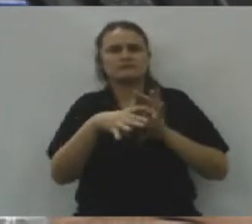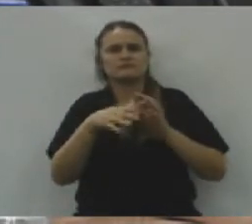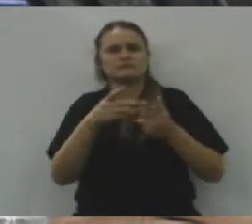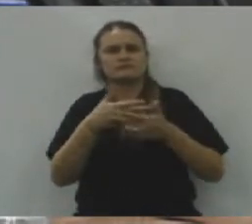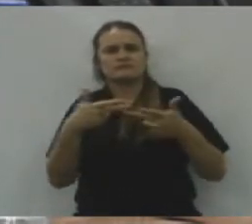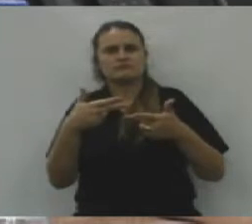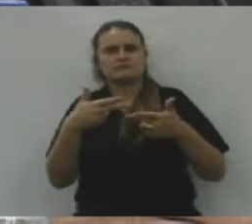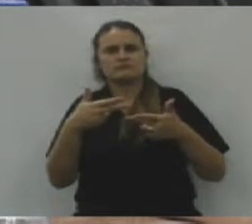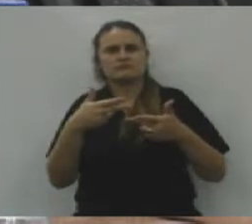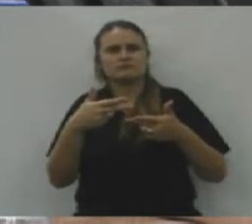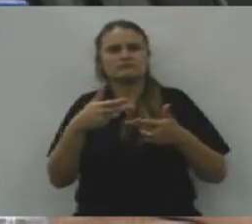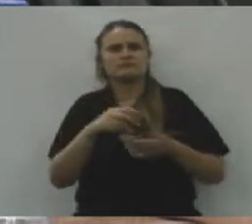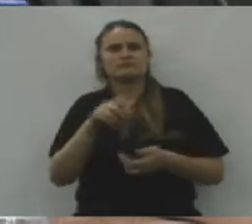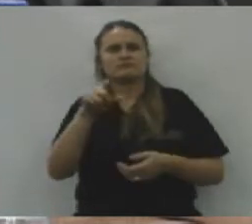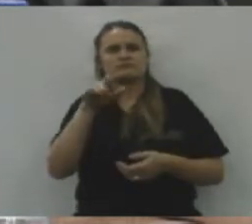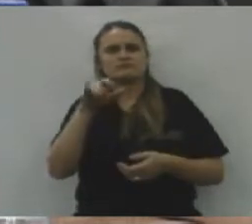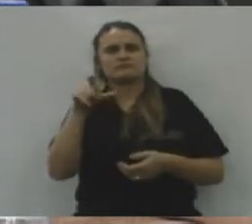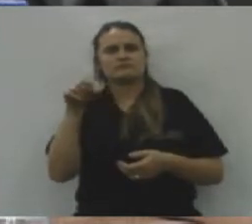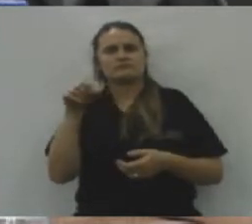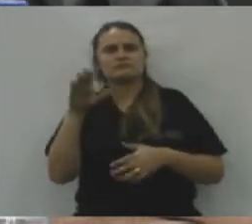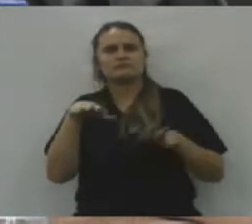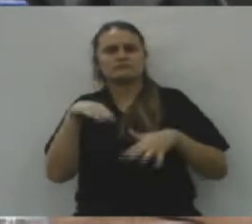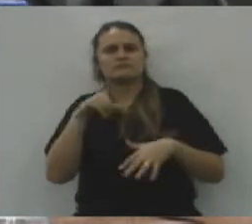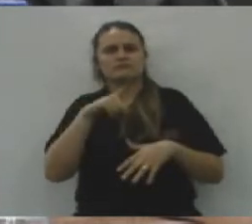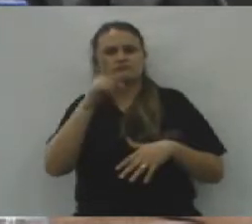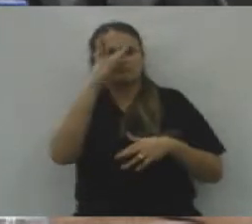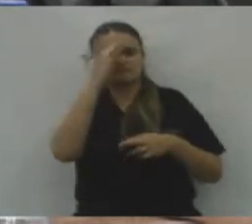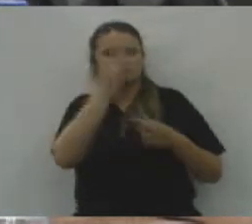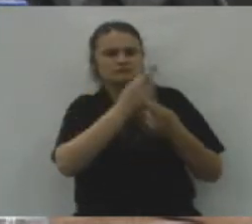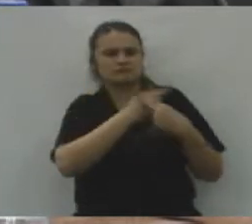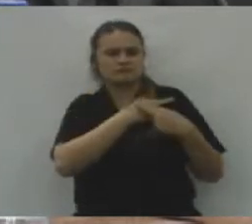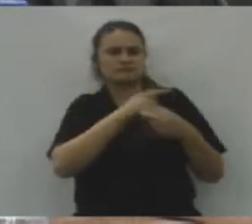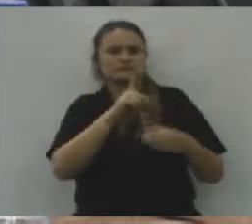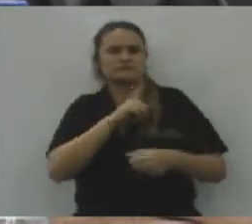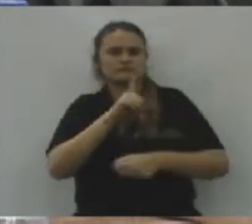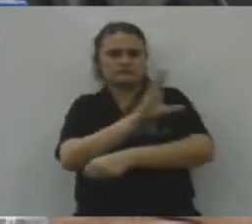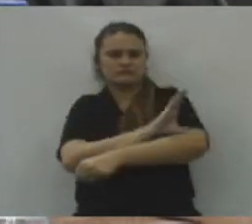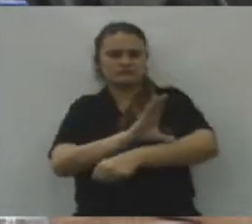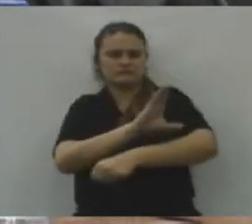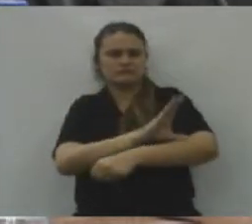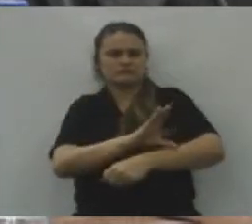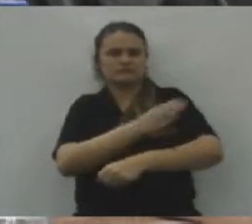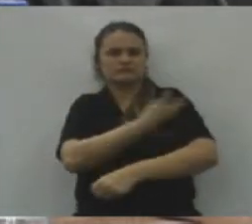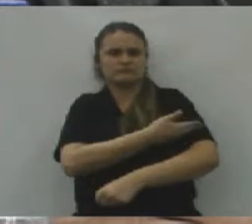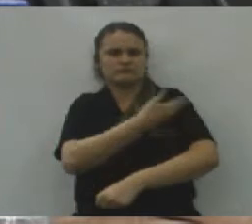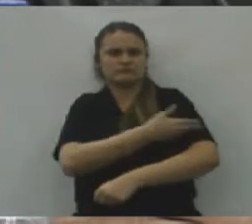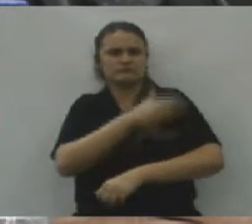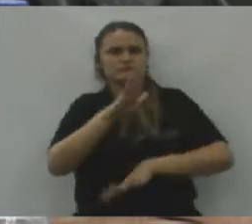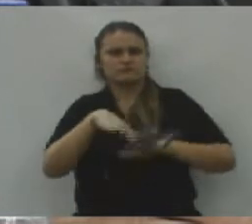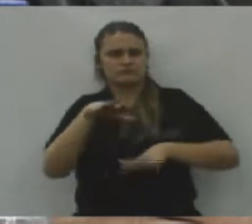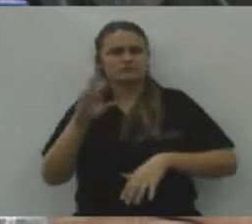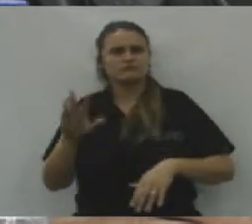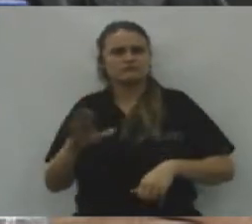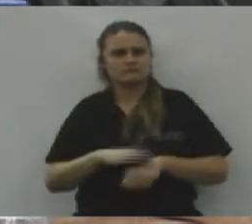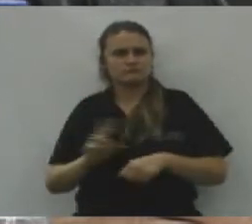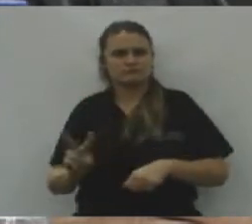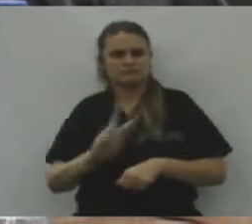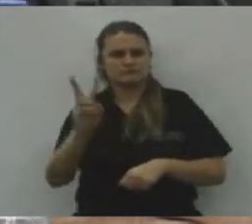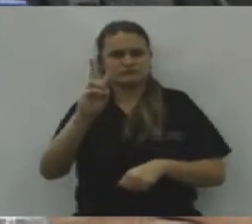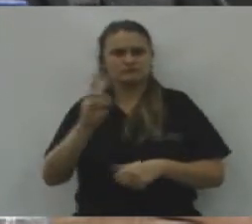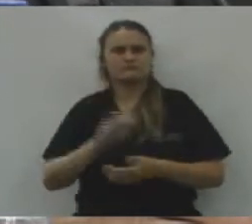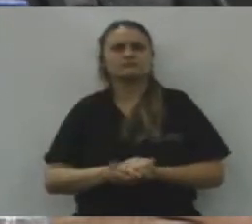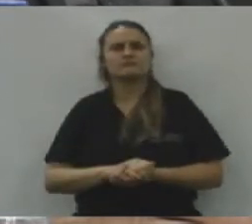coisa, e tendo uma pessoa bem responsável, uma pessoa treinada, eu acho que vai ser de grande valia. Também quero dar os parabéns